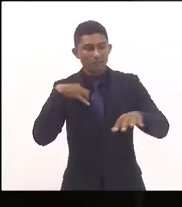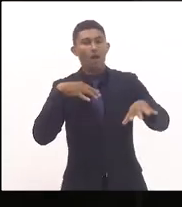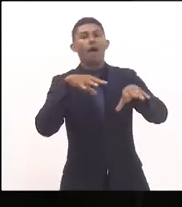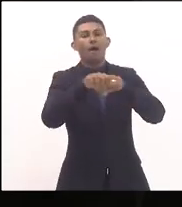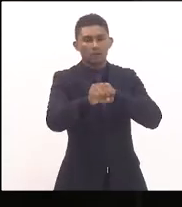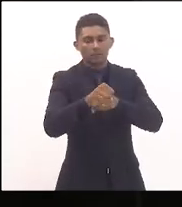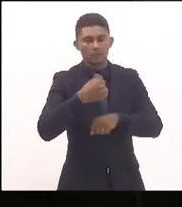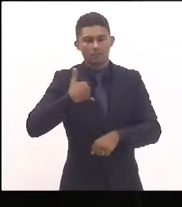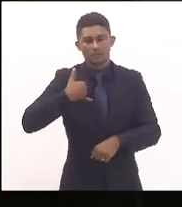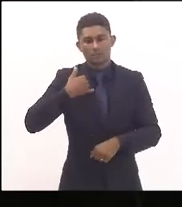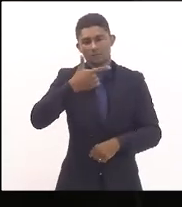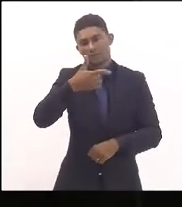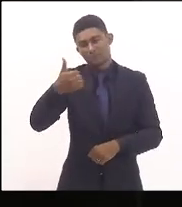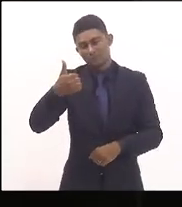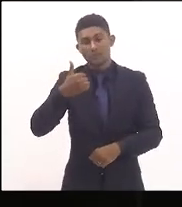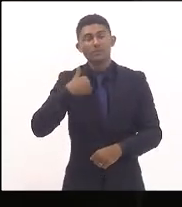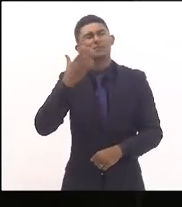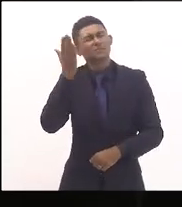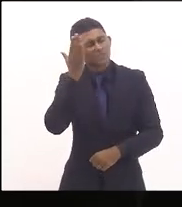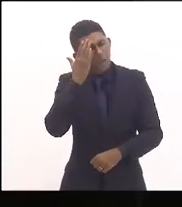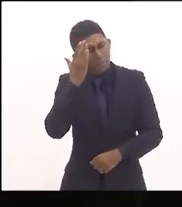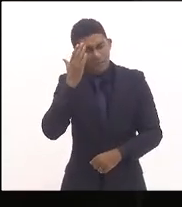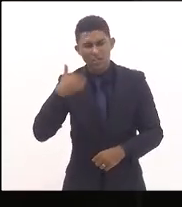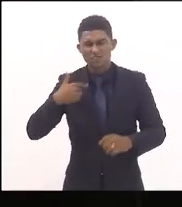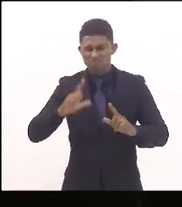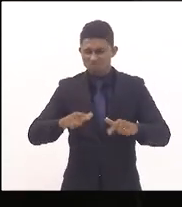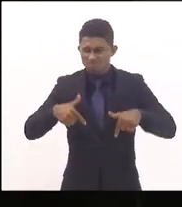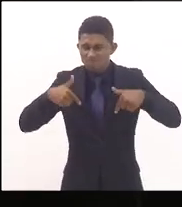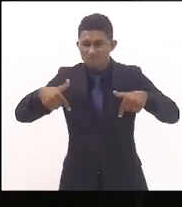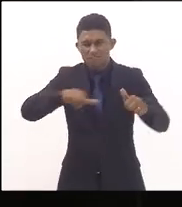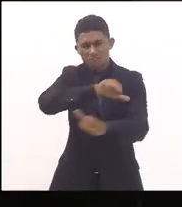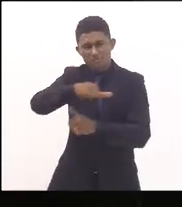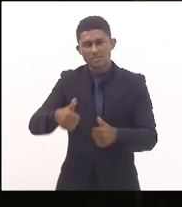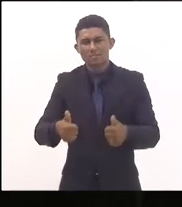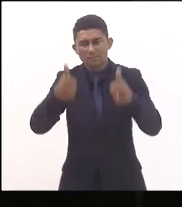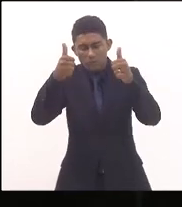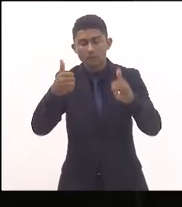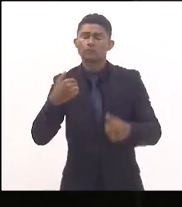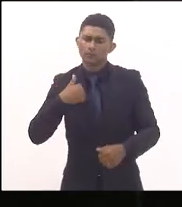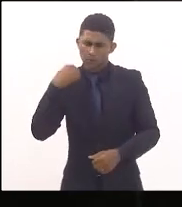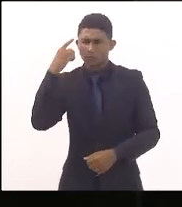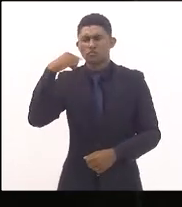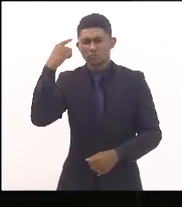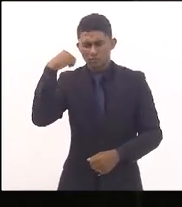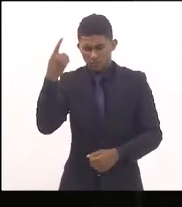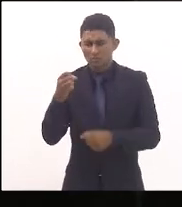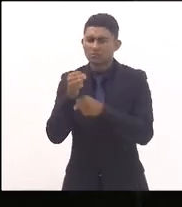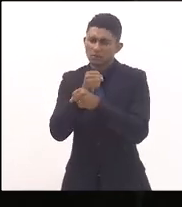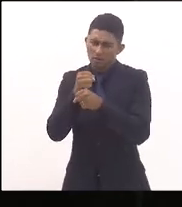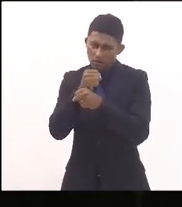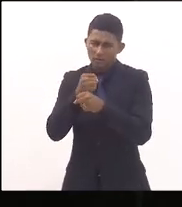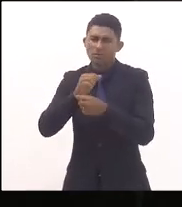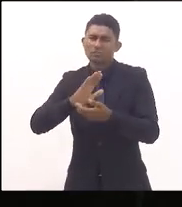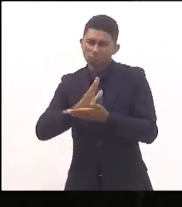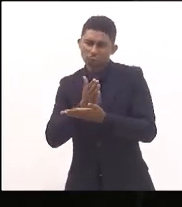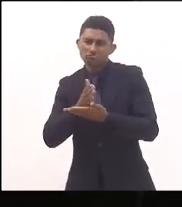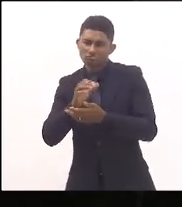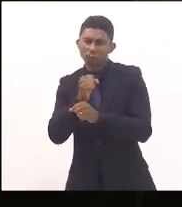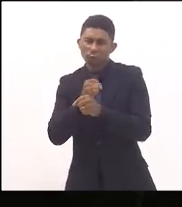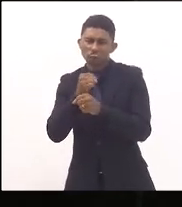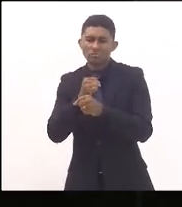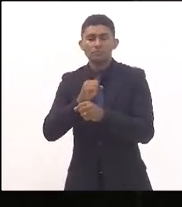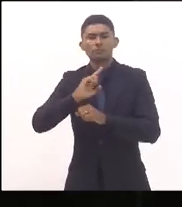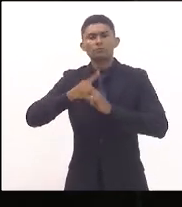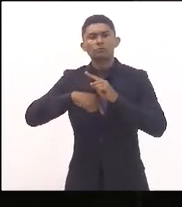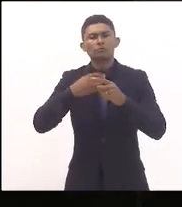21 anos eu sabia que eu ia fazer a diferença mas eu não sabia como advoguei durante alguns anos e como eu disse uma certa